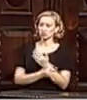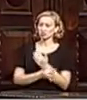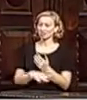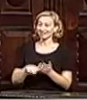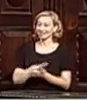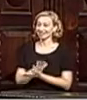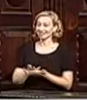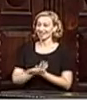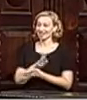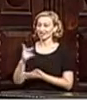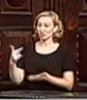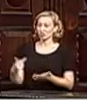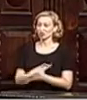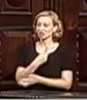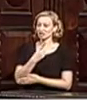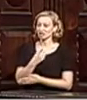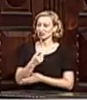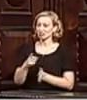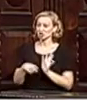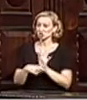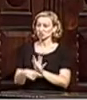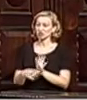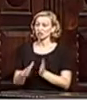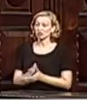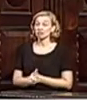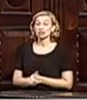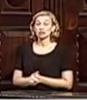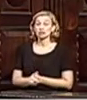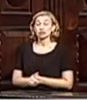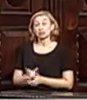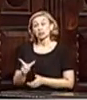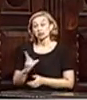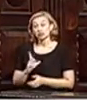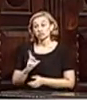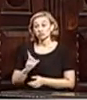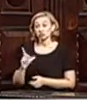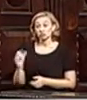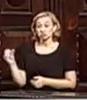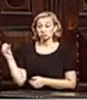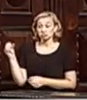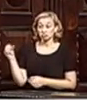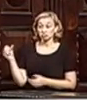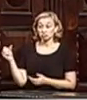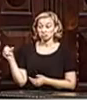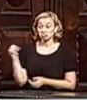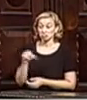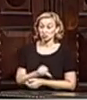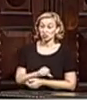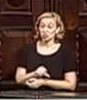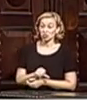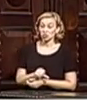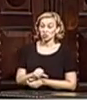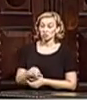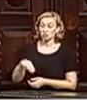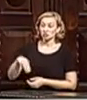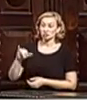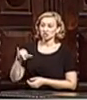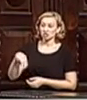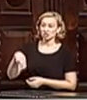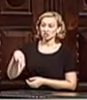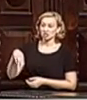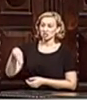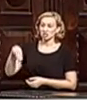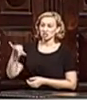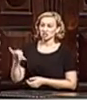aconteceu. E ainda tivemos o desastroso e vexaminoso episódio de um ministro de Estado de Justiça dizer,